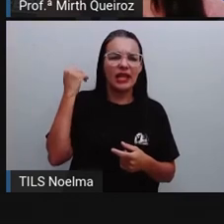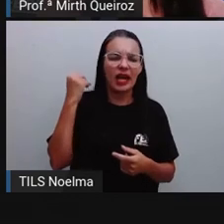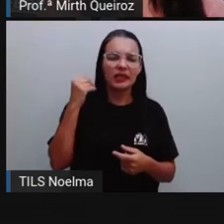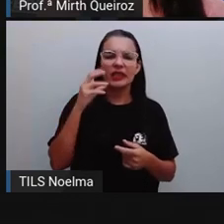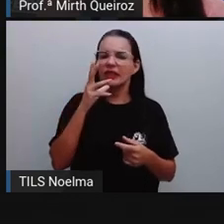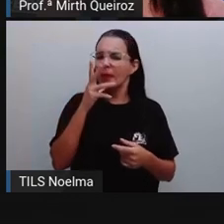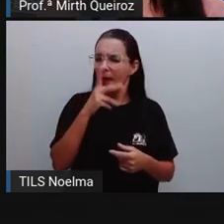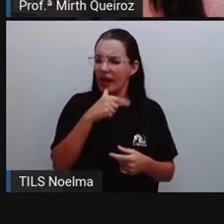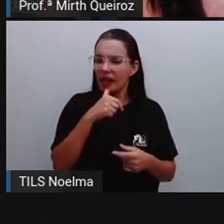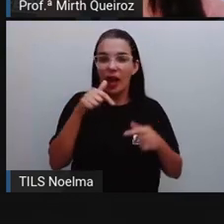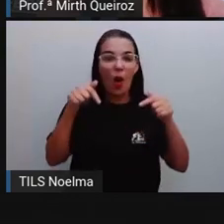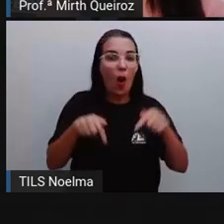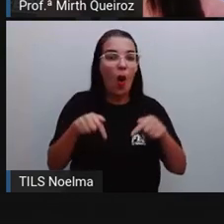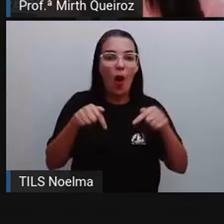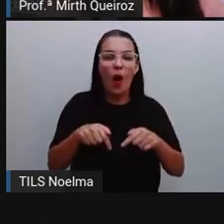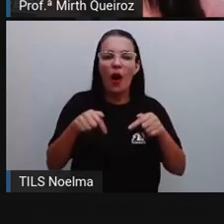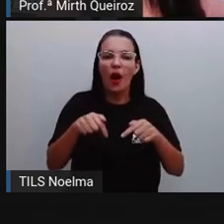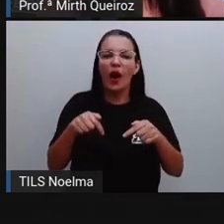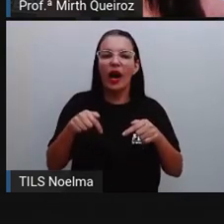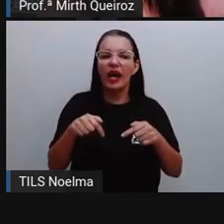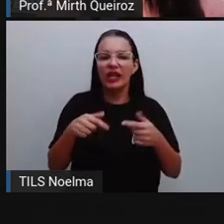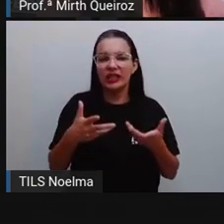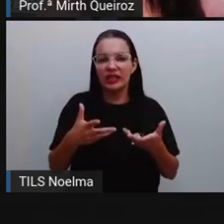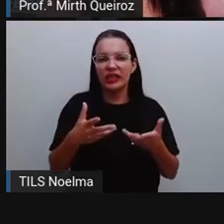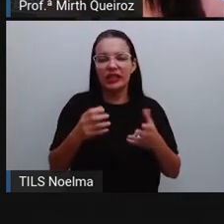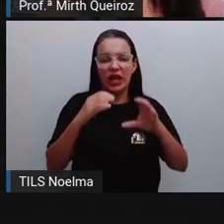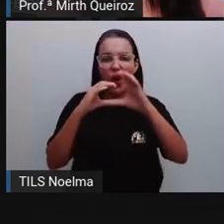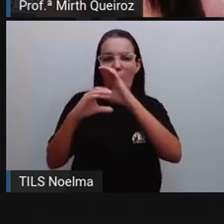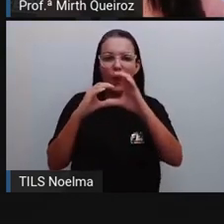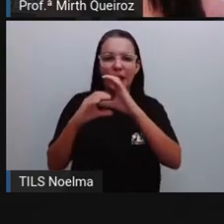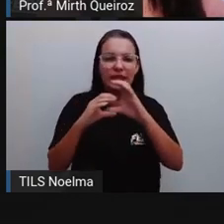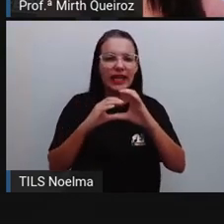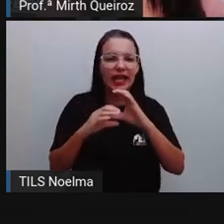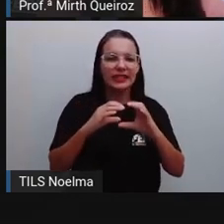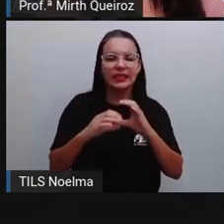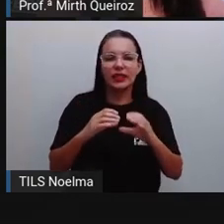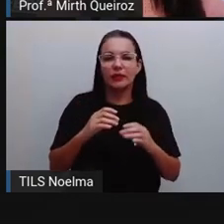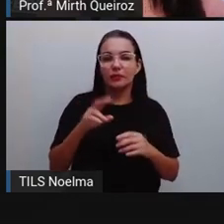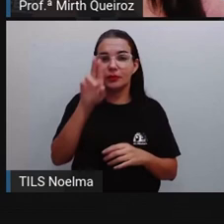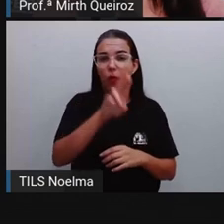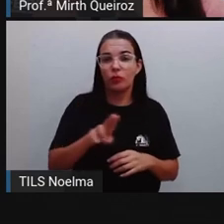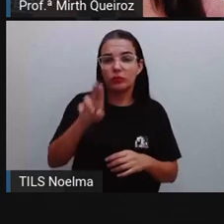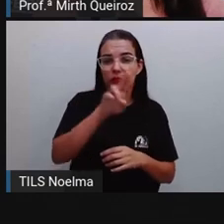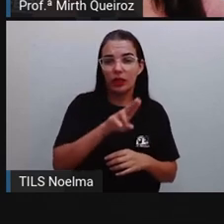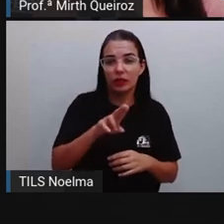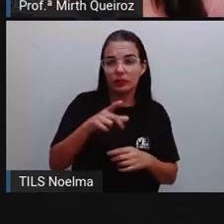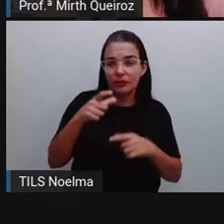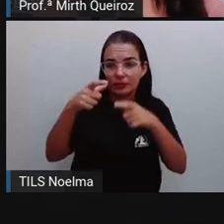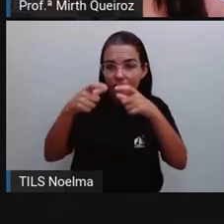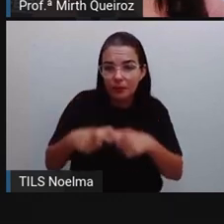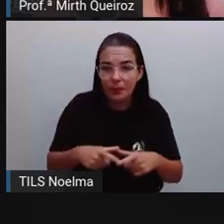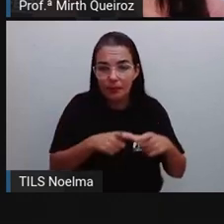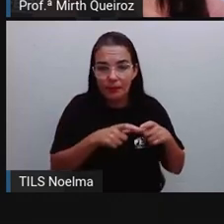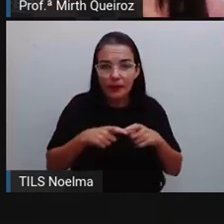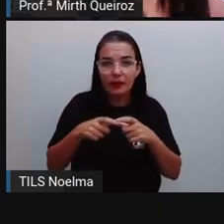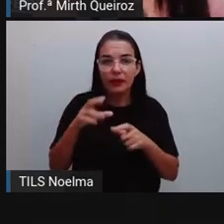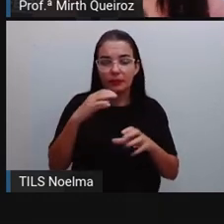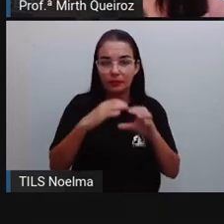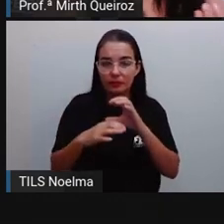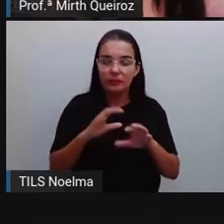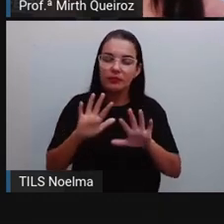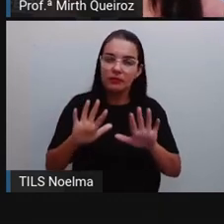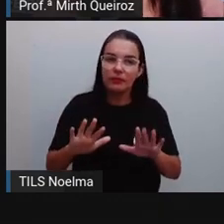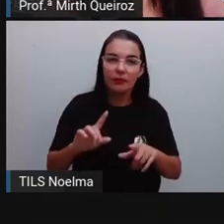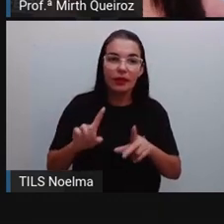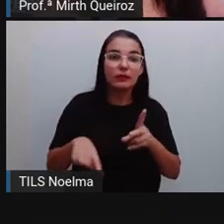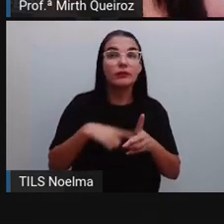ela era demorada. Até chegar aos meios, né, os equipamentos que a gente utiliza para se comunicar. Mas, depois